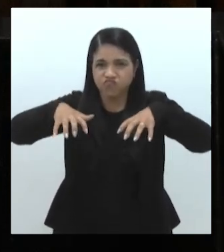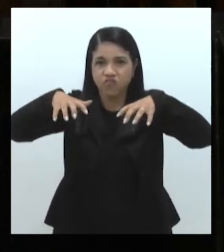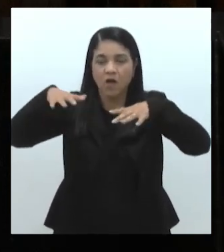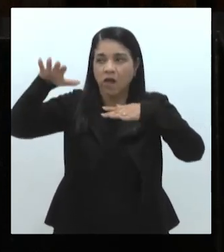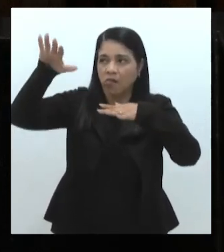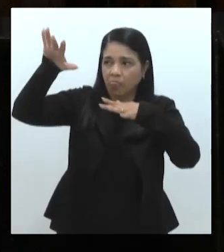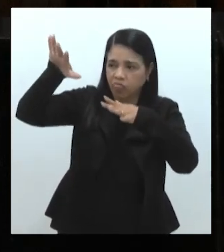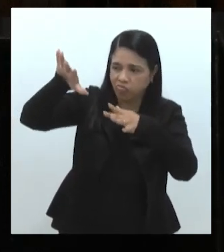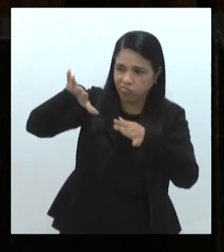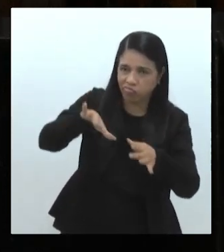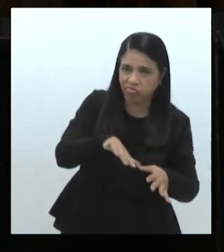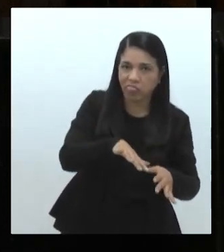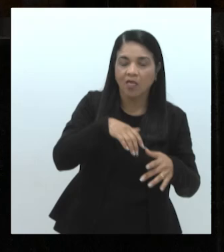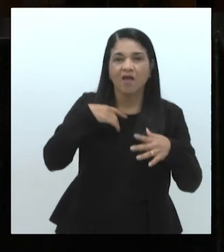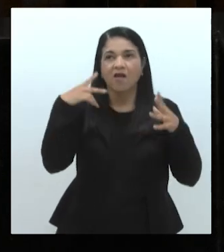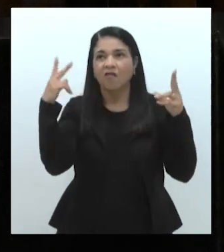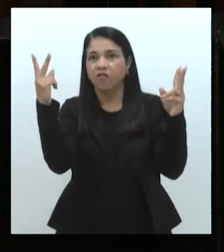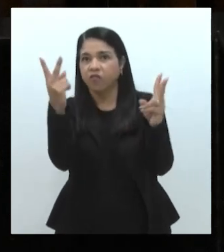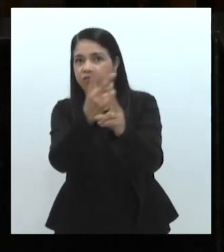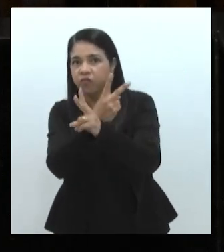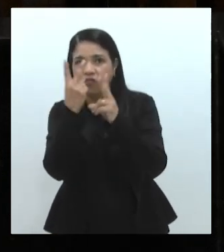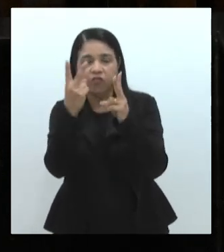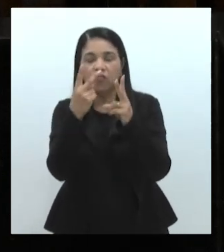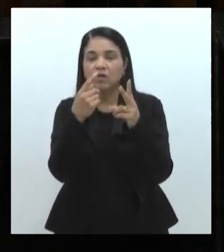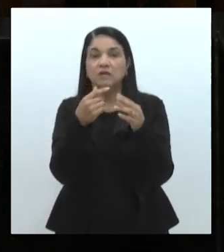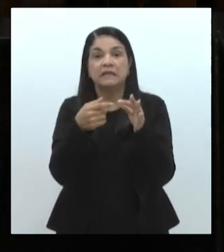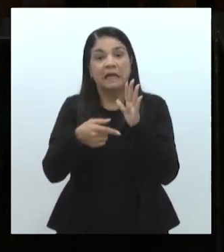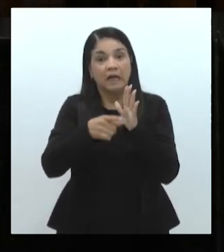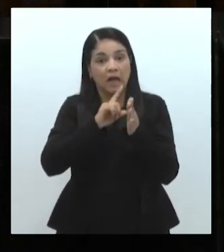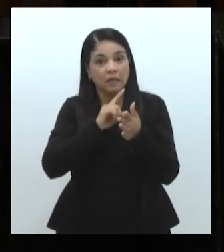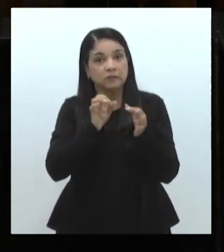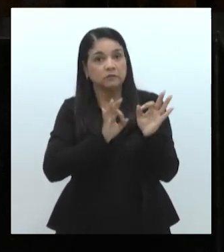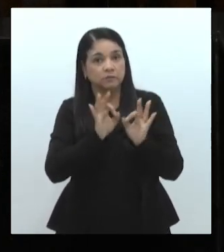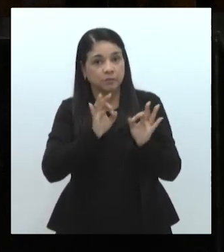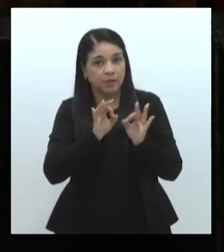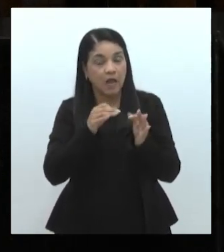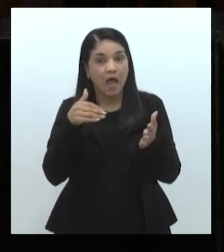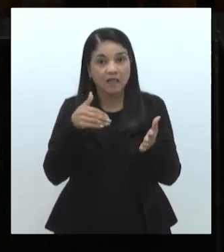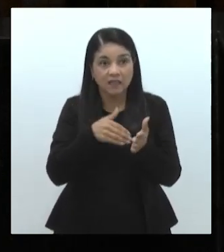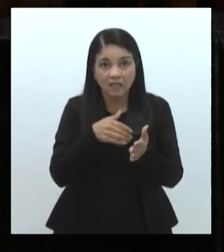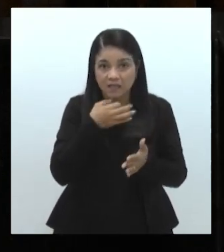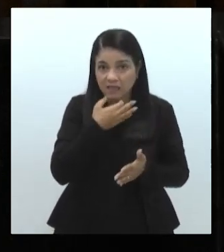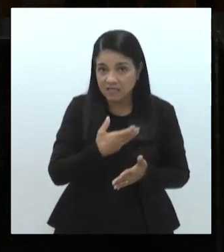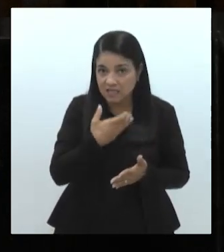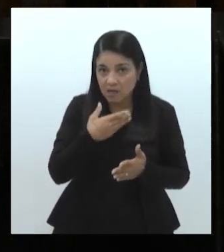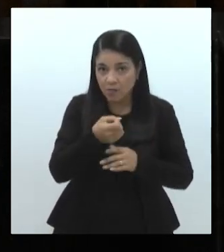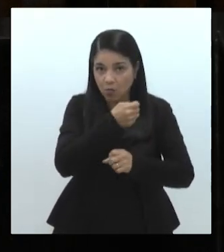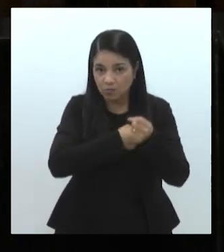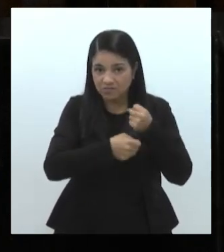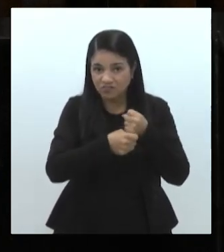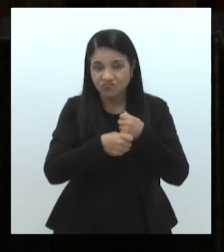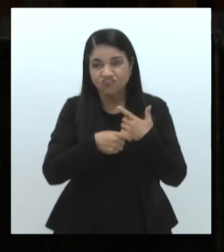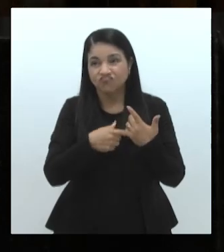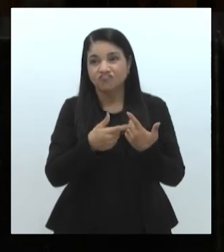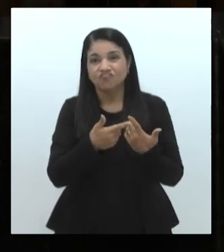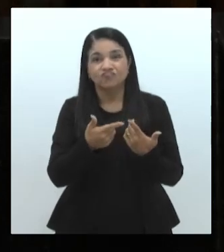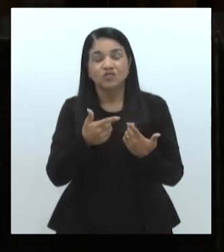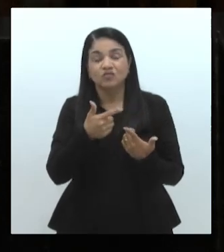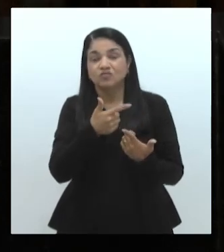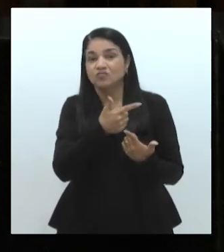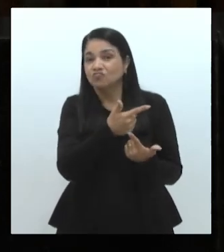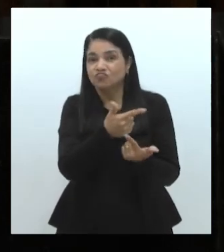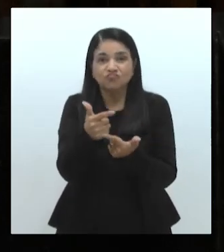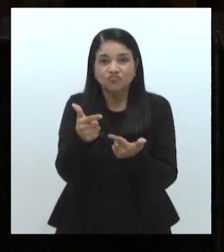de terra, ventanias. E se não se prepararam até dezembro, não faz sentido e não adianta, apesar de ser melhor do que